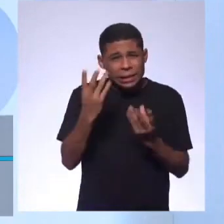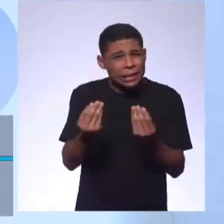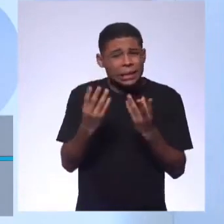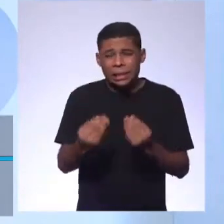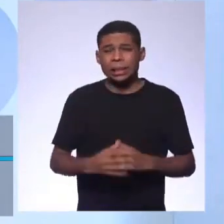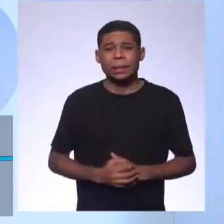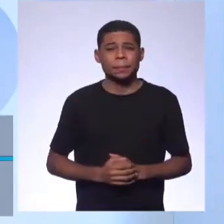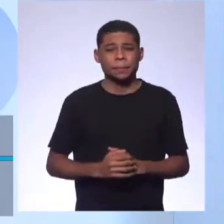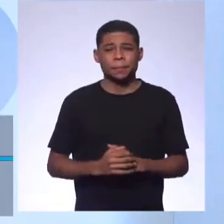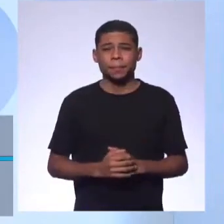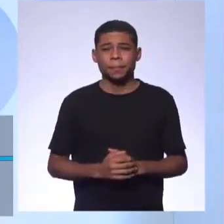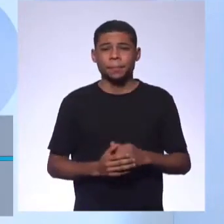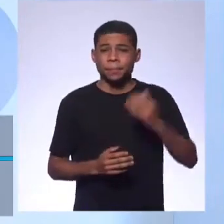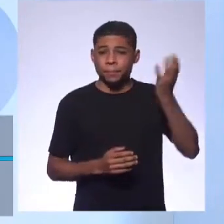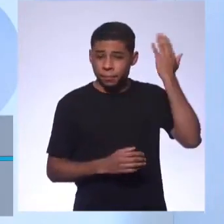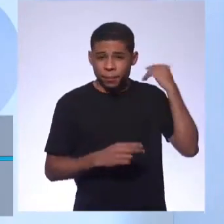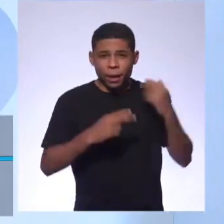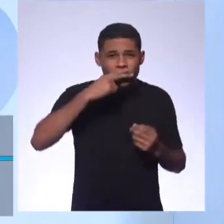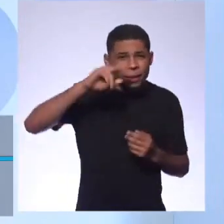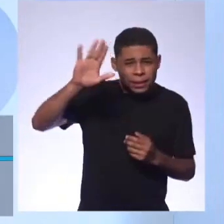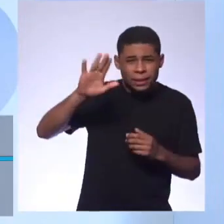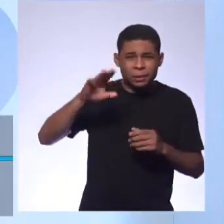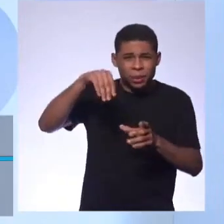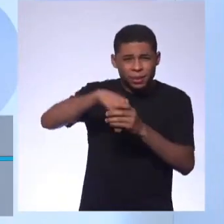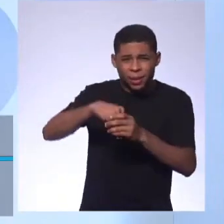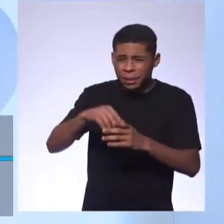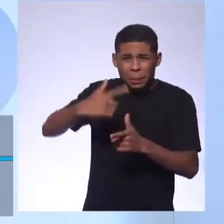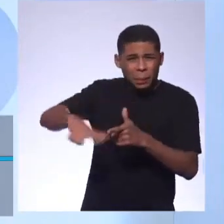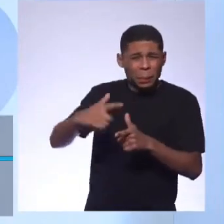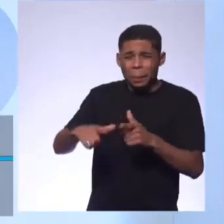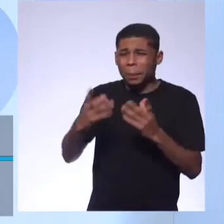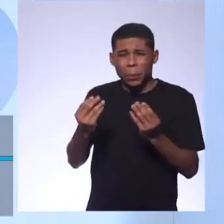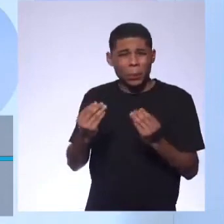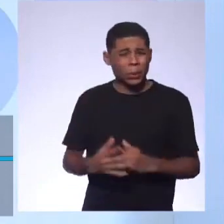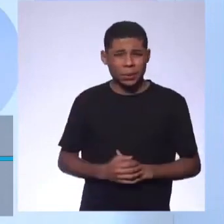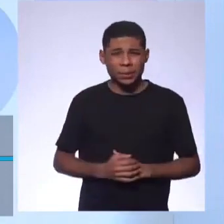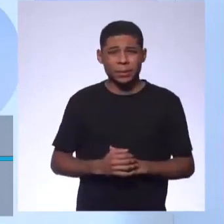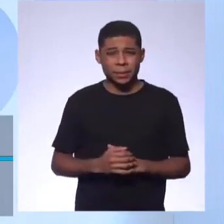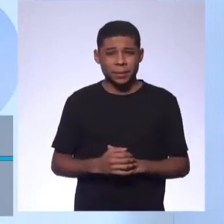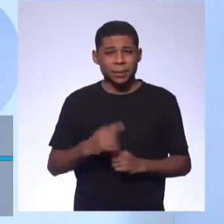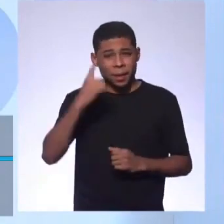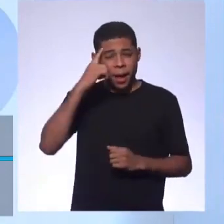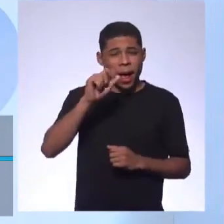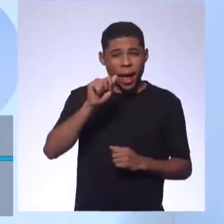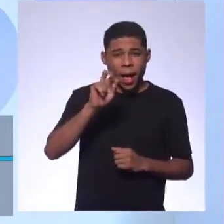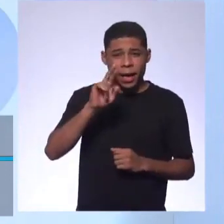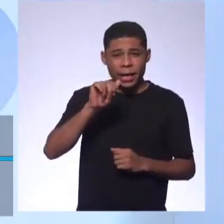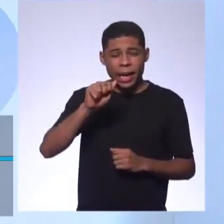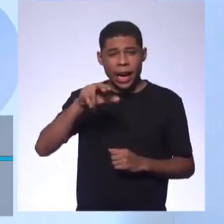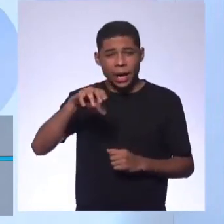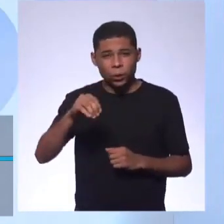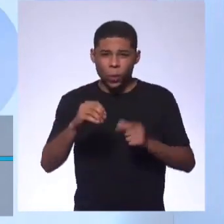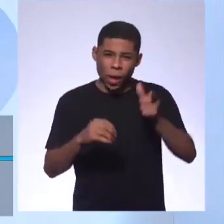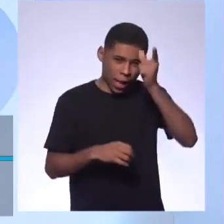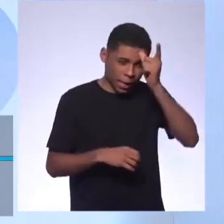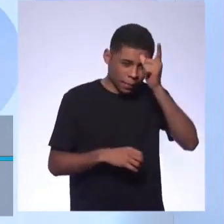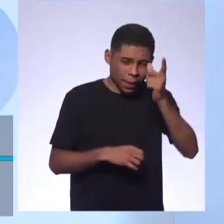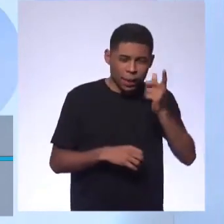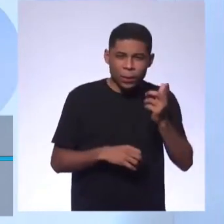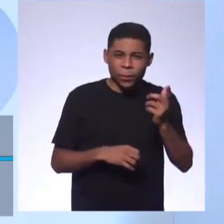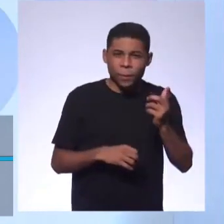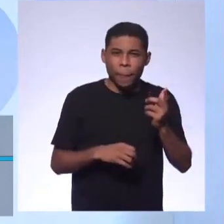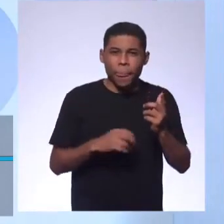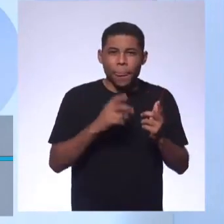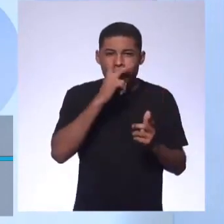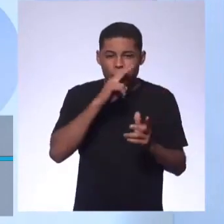Dentro do nazismo, dentro dessa dimensão, considerava o ariano, o alemão, né, como